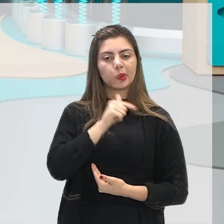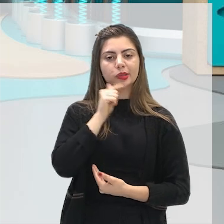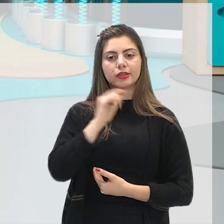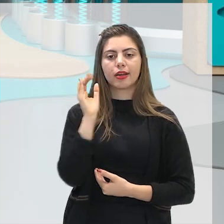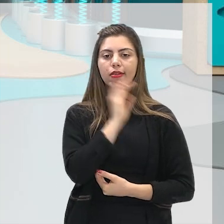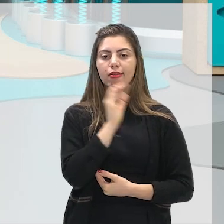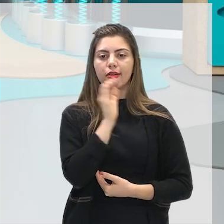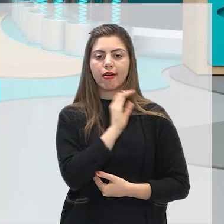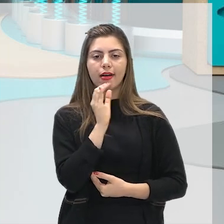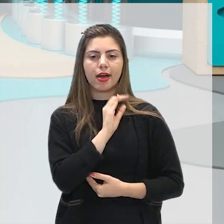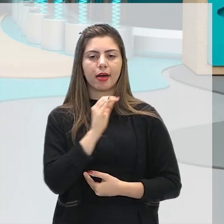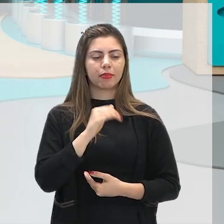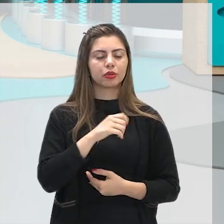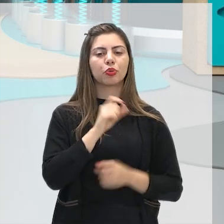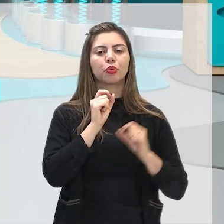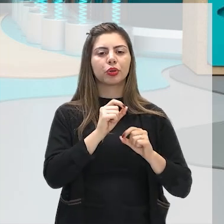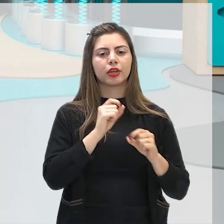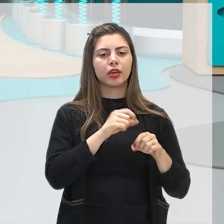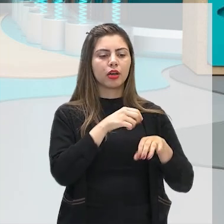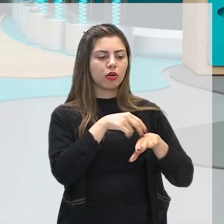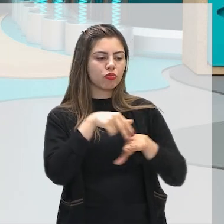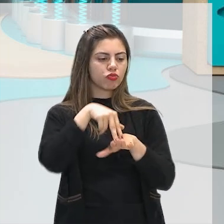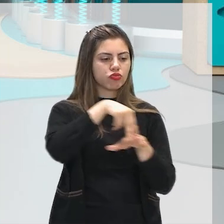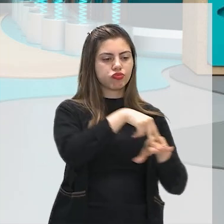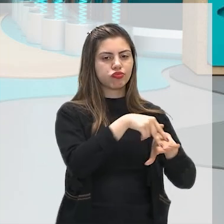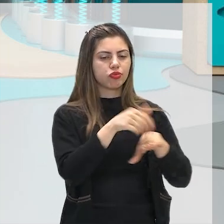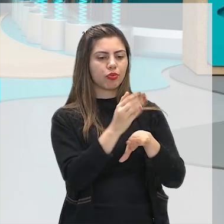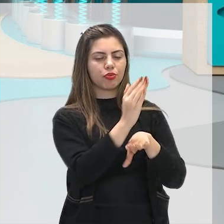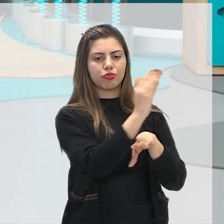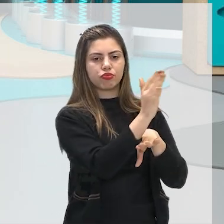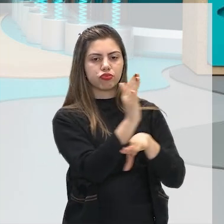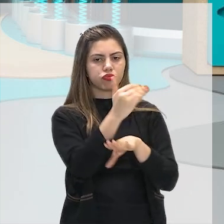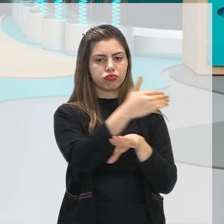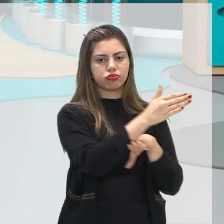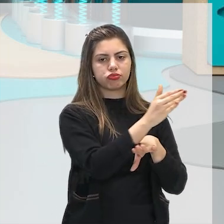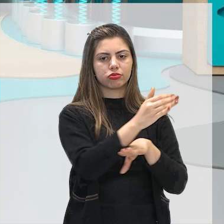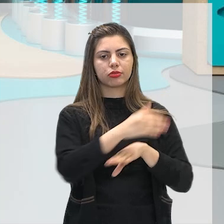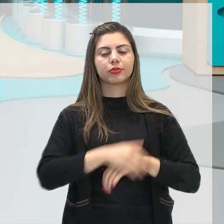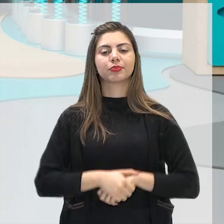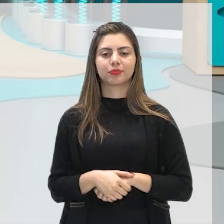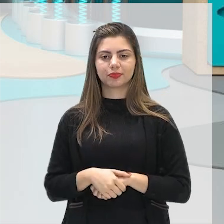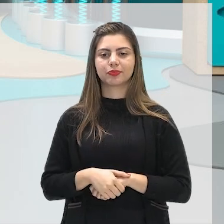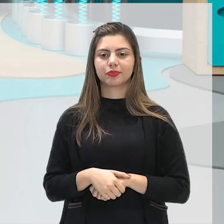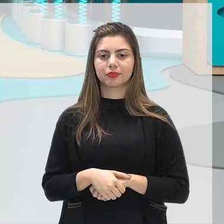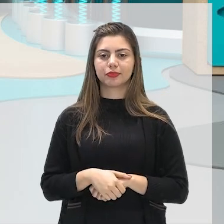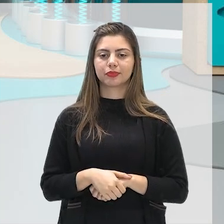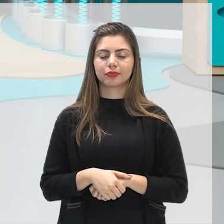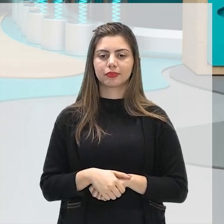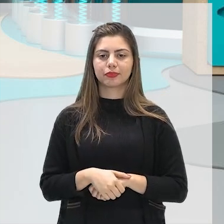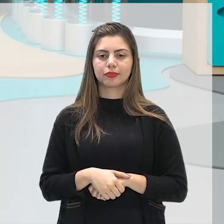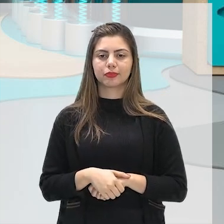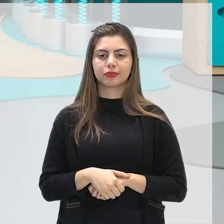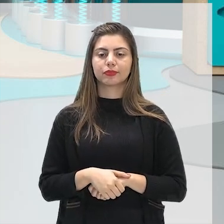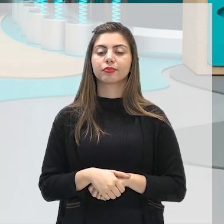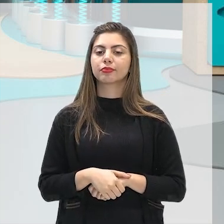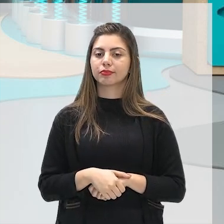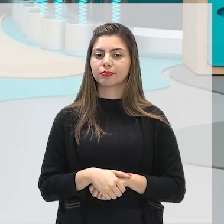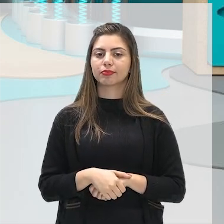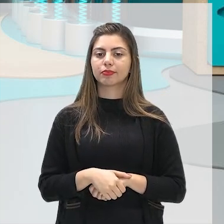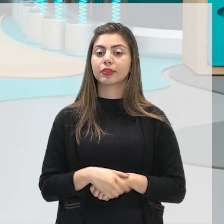para desbravar, né, o mar, o rio, onde ele esteja praticando. E, mais uma